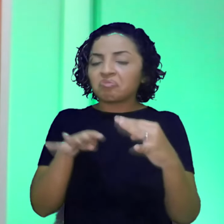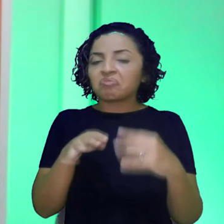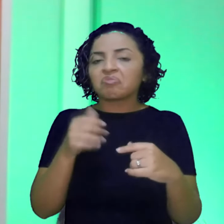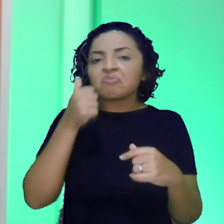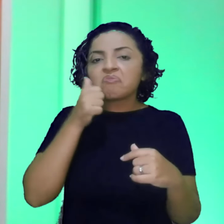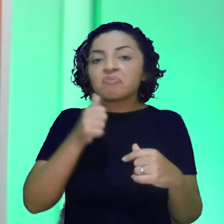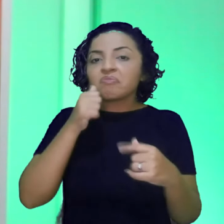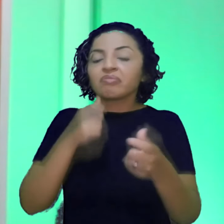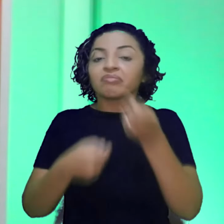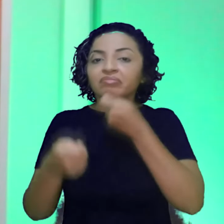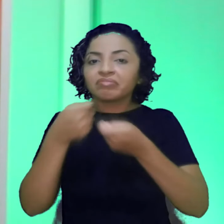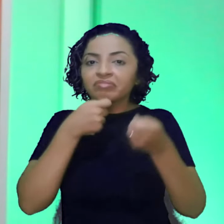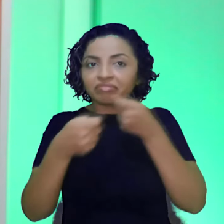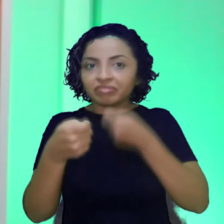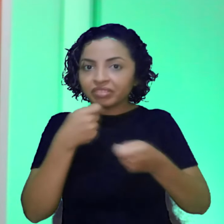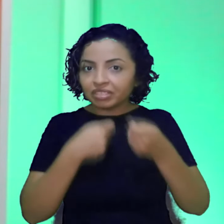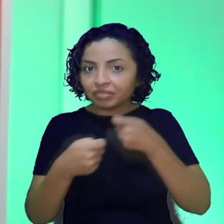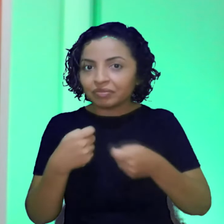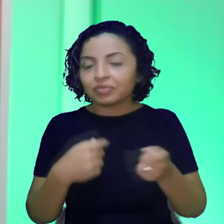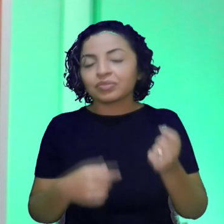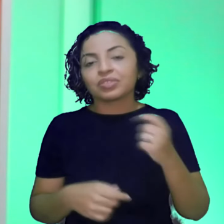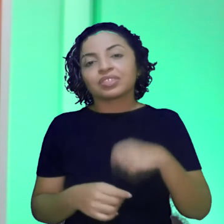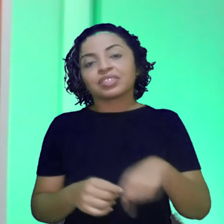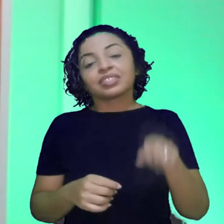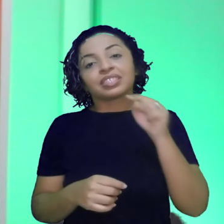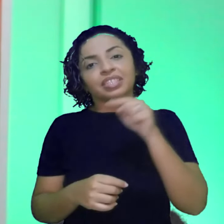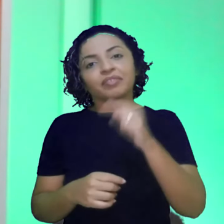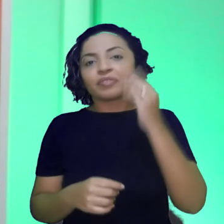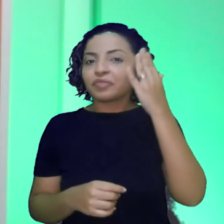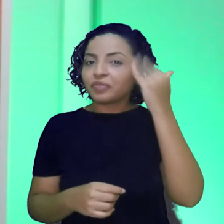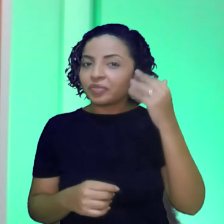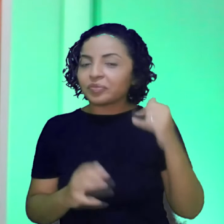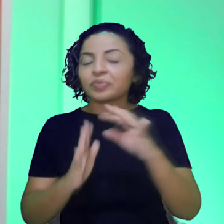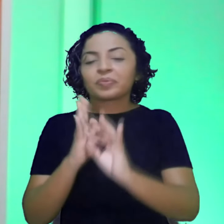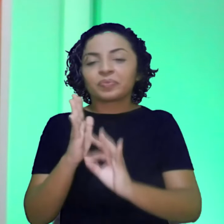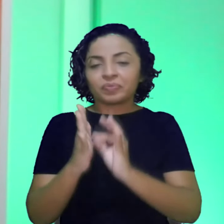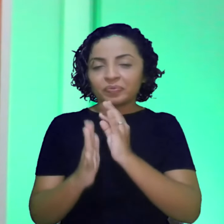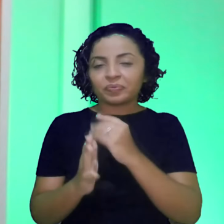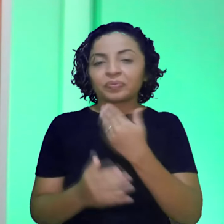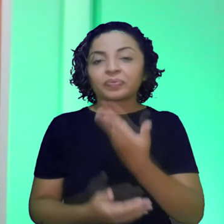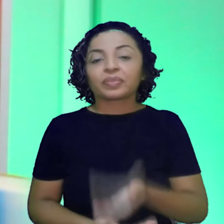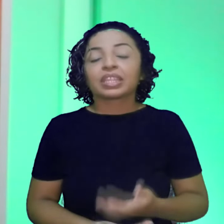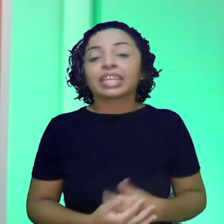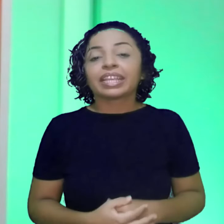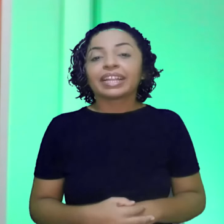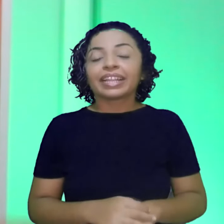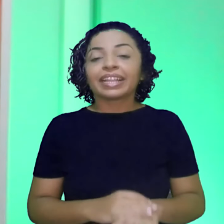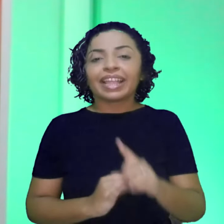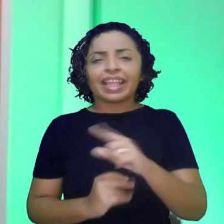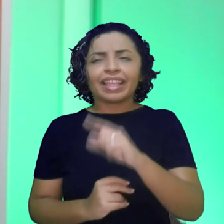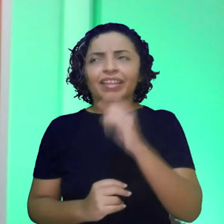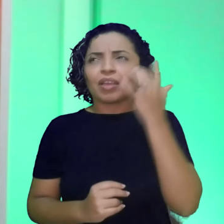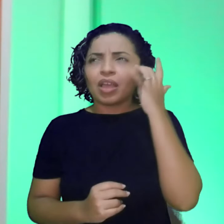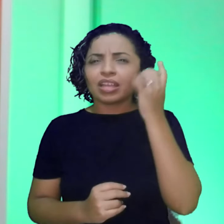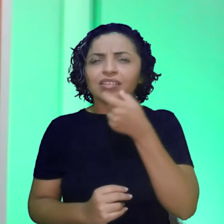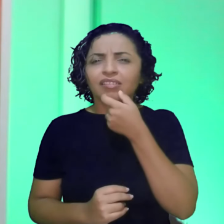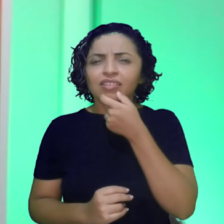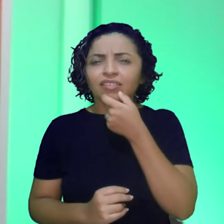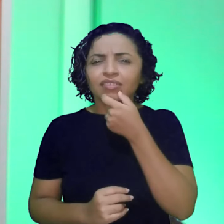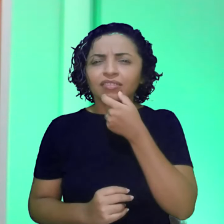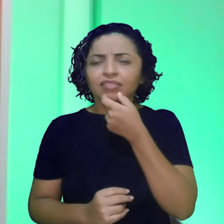dando entrevista em todo lugar aí. Tá bem, bem famosa a escritora. Ela é inglesa, se não me engano.